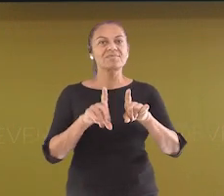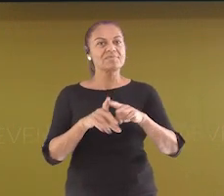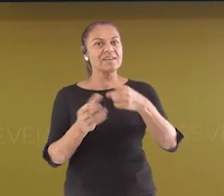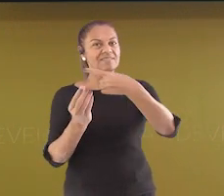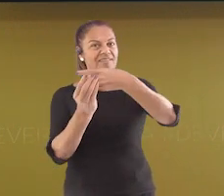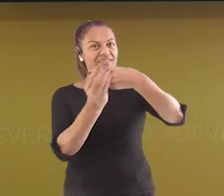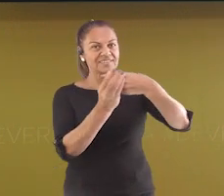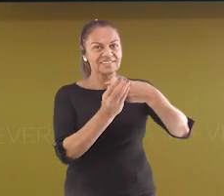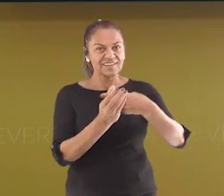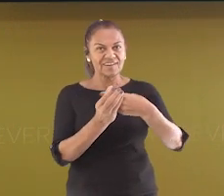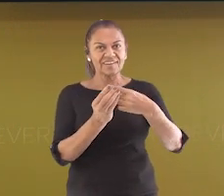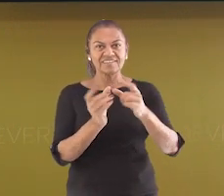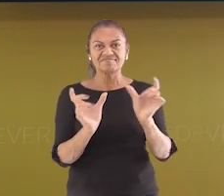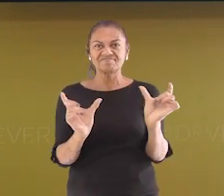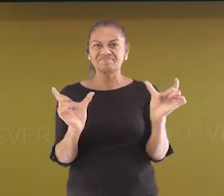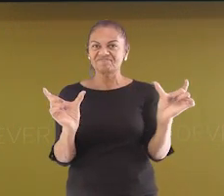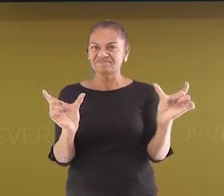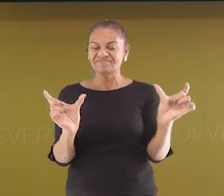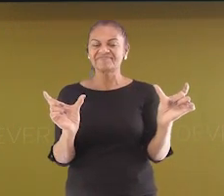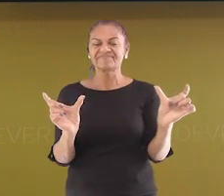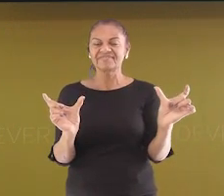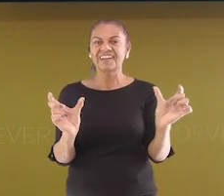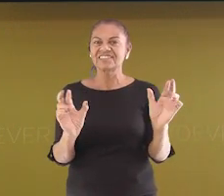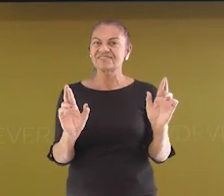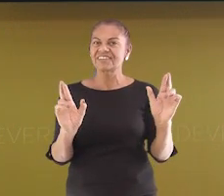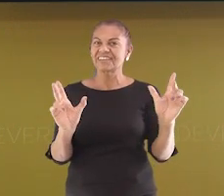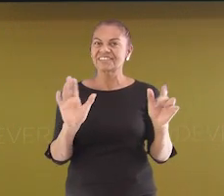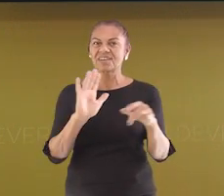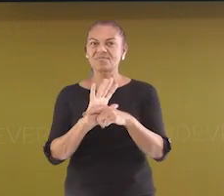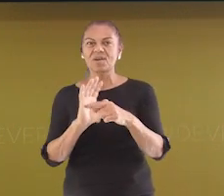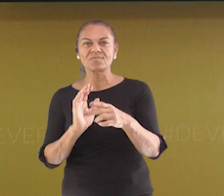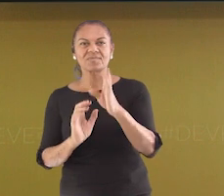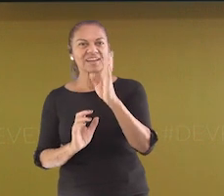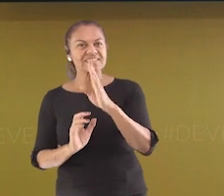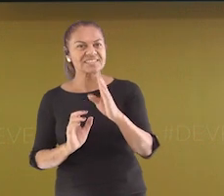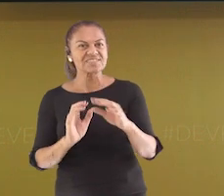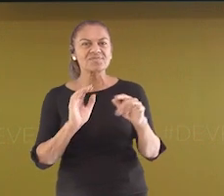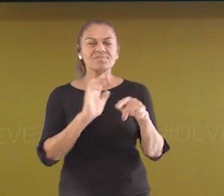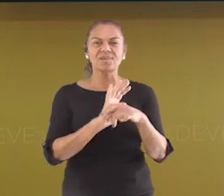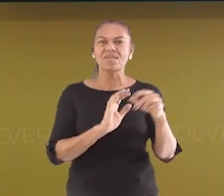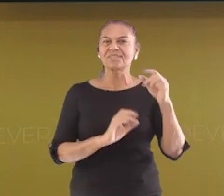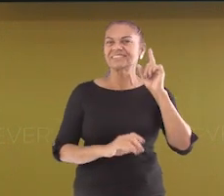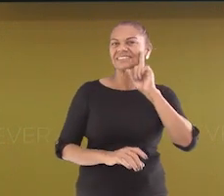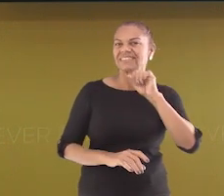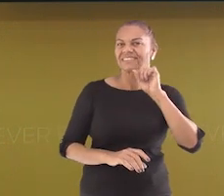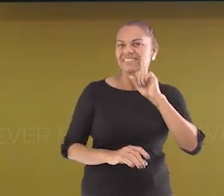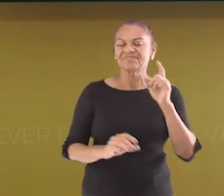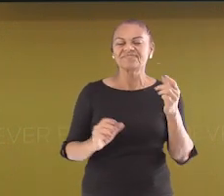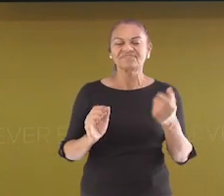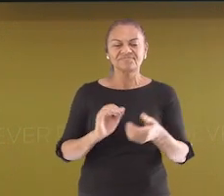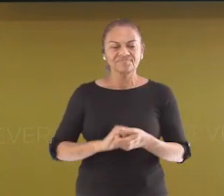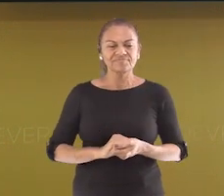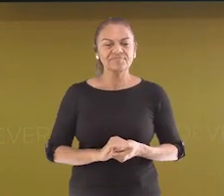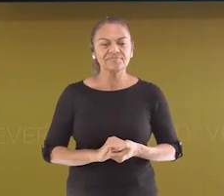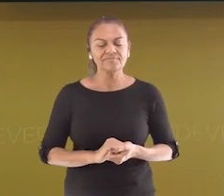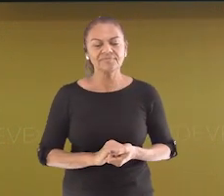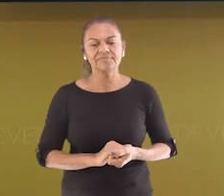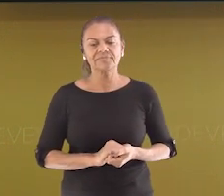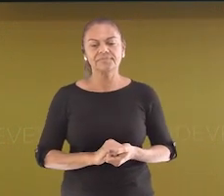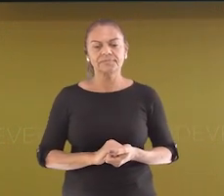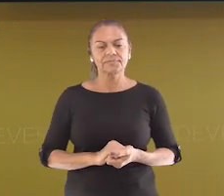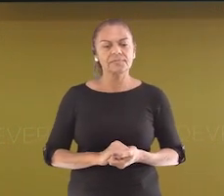receita diferente da original norte-americana, mas também não deixa de ser chamado de hot dog aqui no nosso